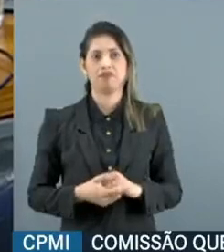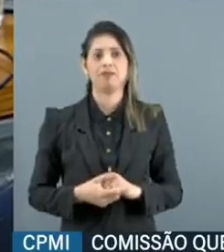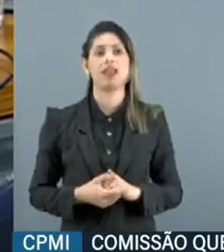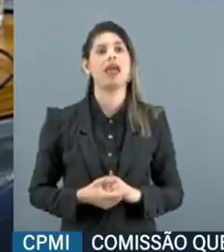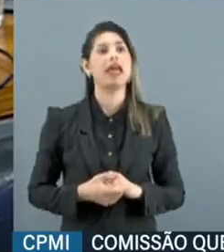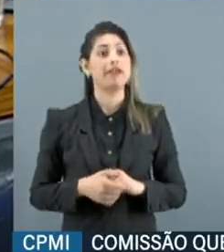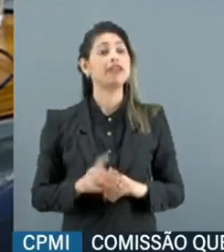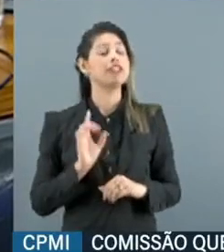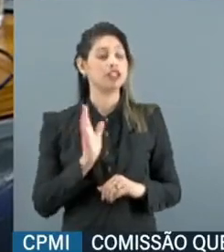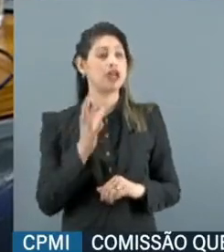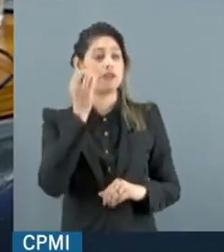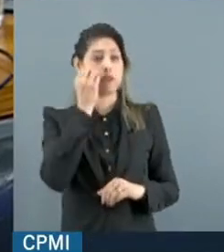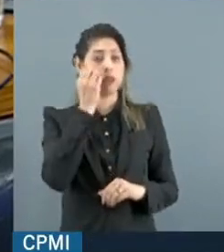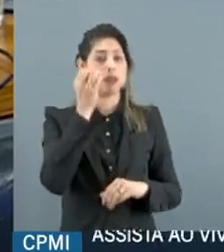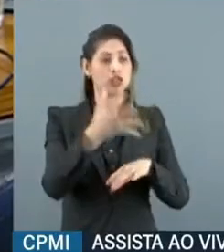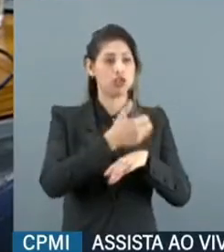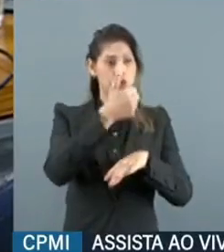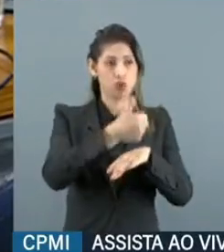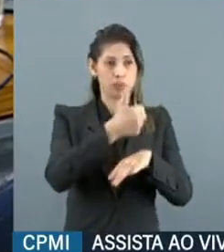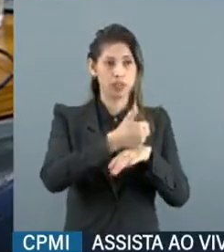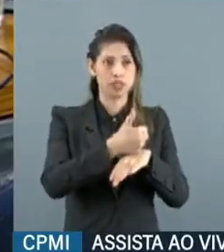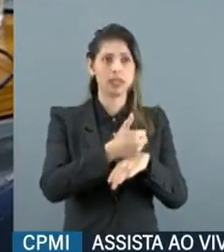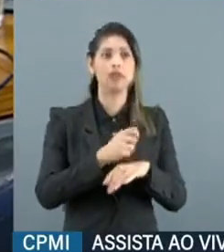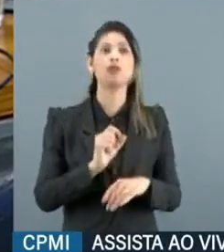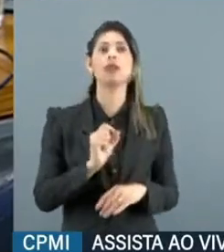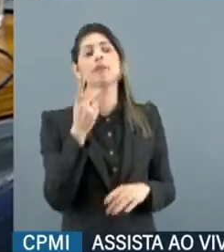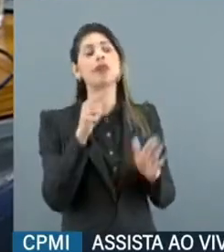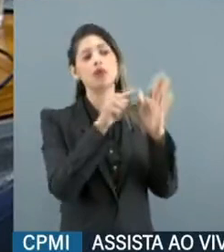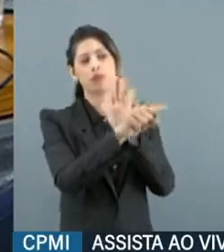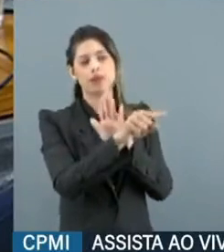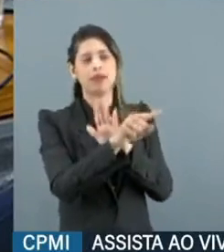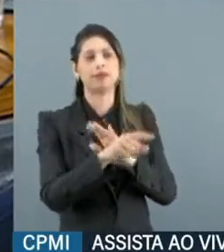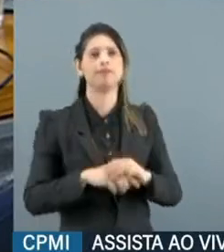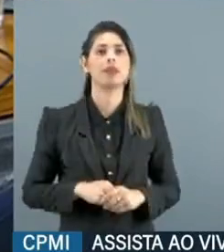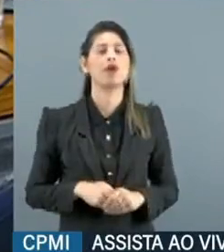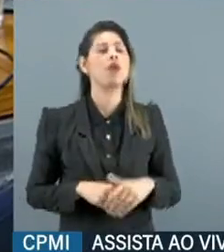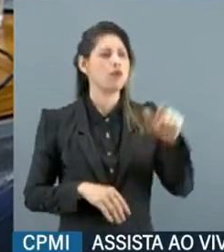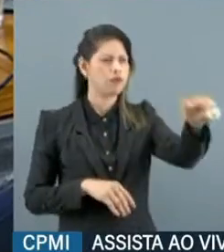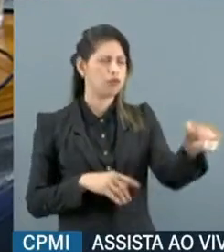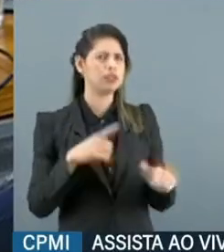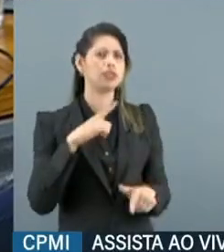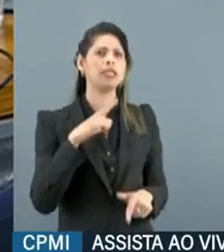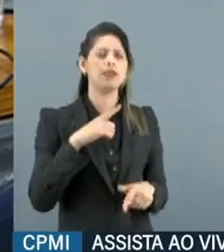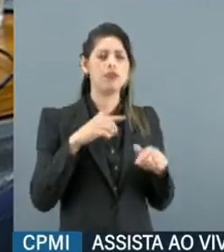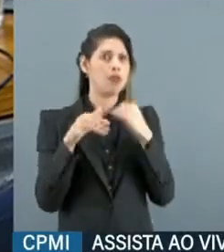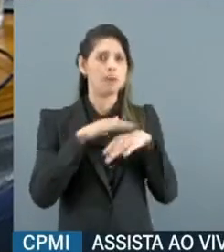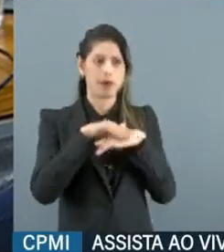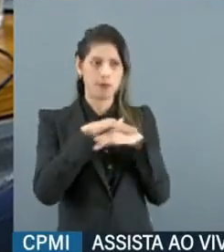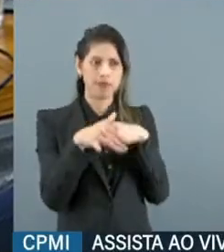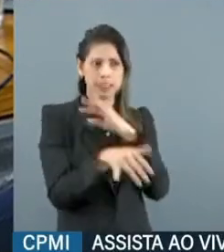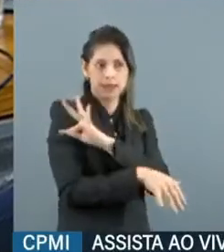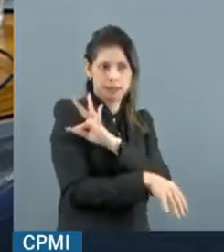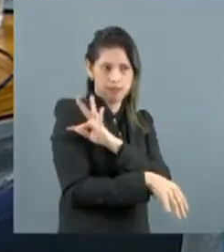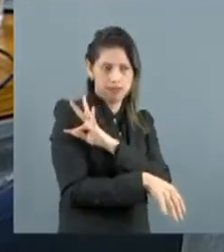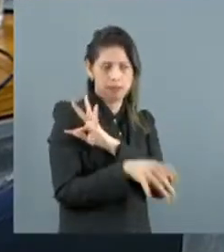A primeira pergunta que eu quero saber é tudo em relação ao ex-presidente Jair Bolsonaro. Vocês tiveram uma conversa técnica. Sim. E